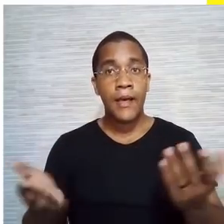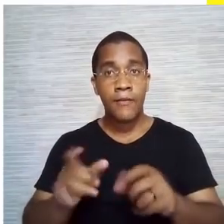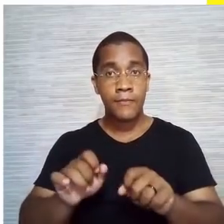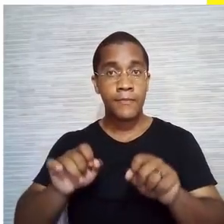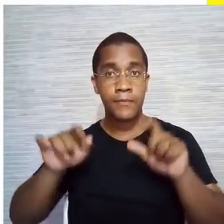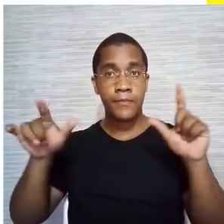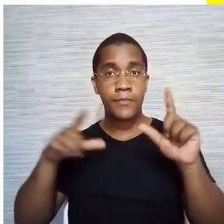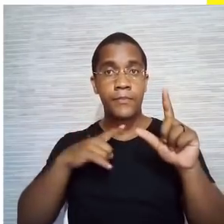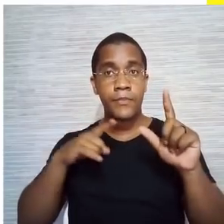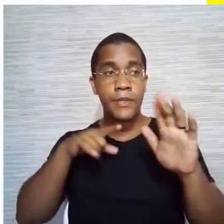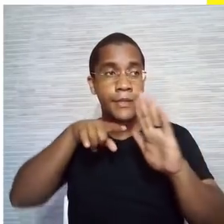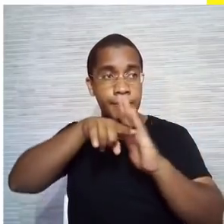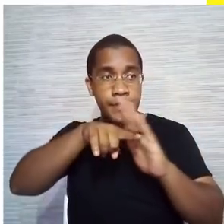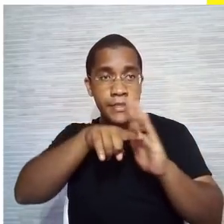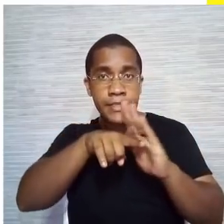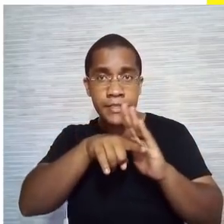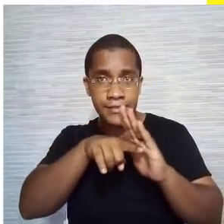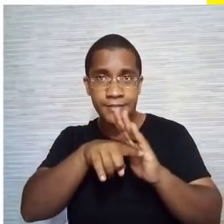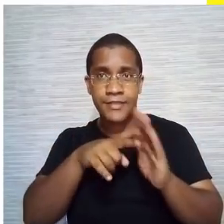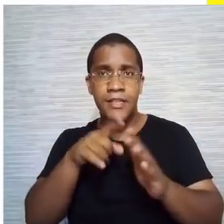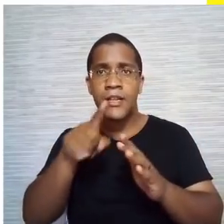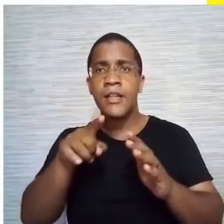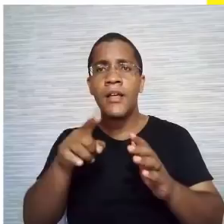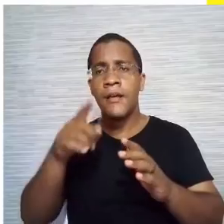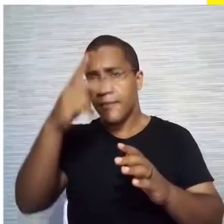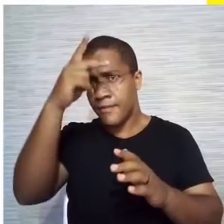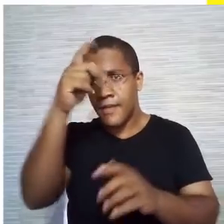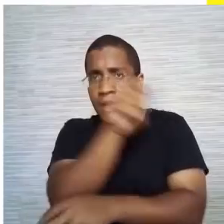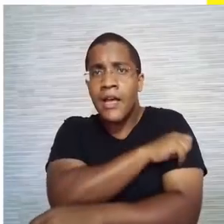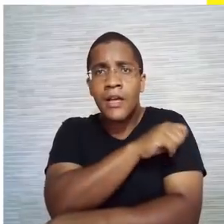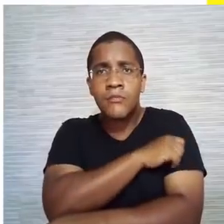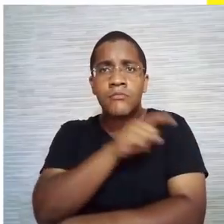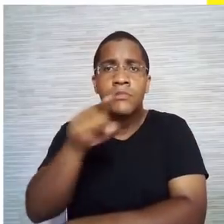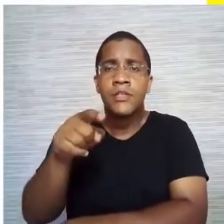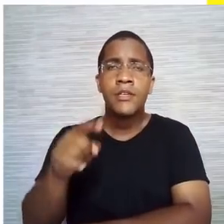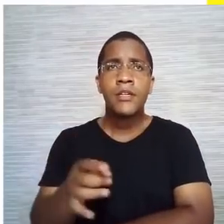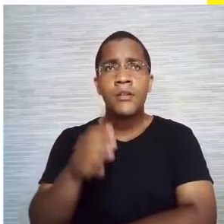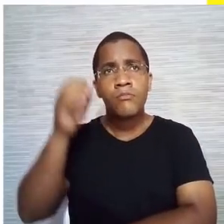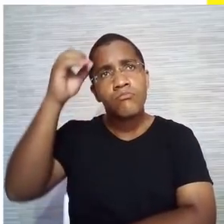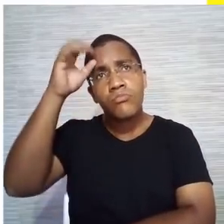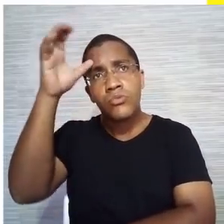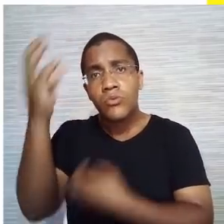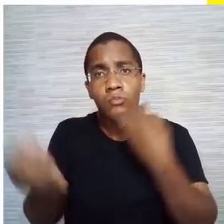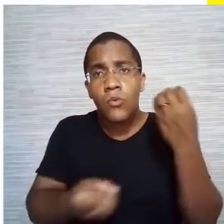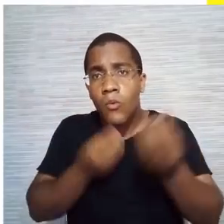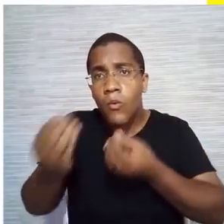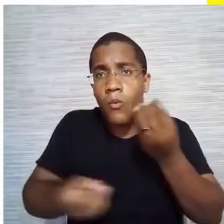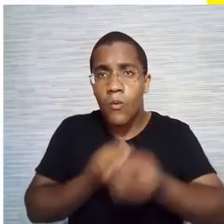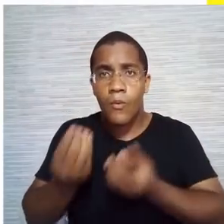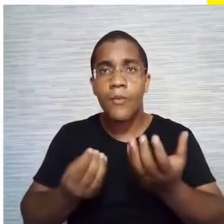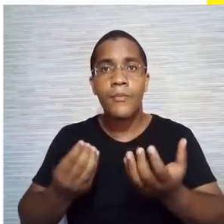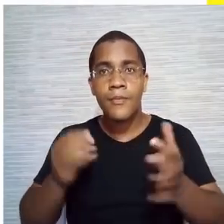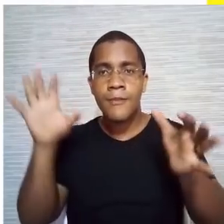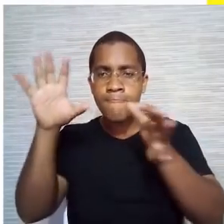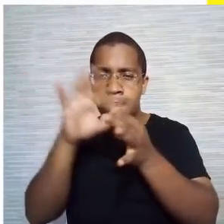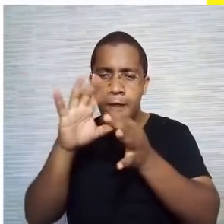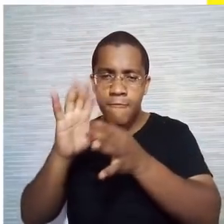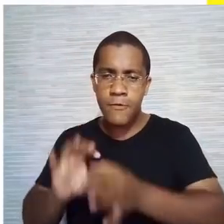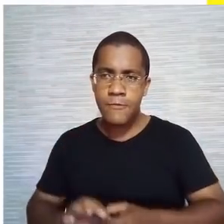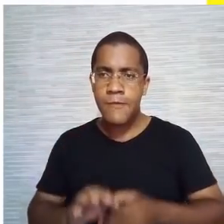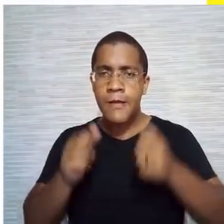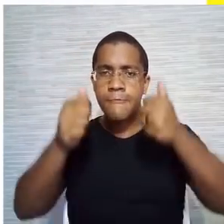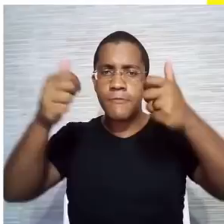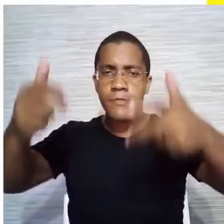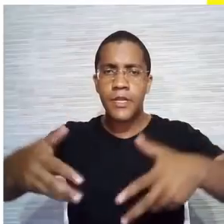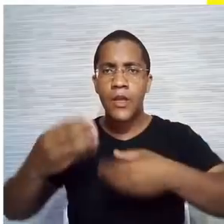a pesquisa, o estudante aprende a organizar o pensamento, sistematizar conhecimentos